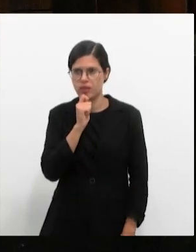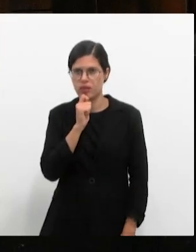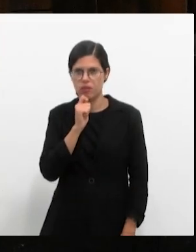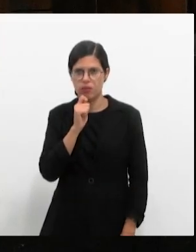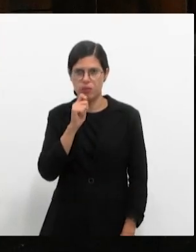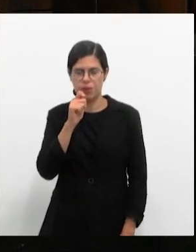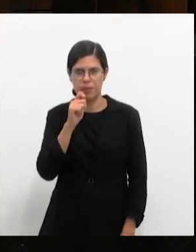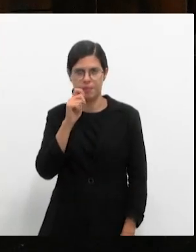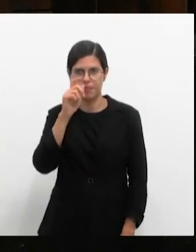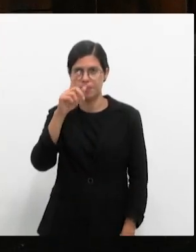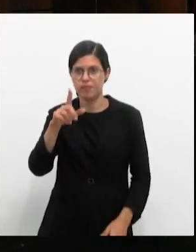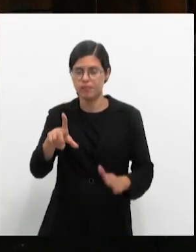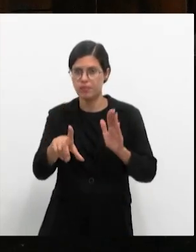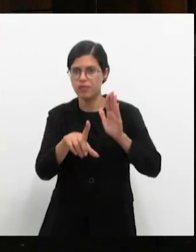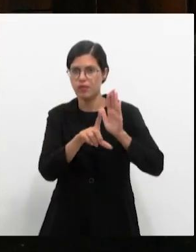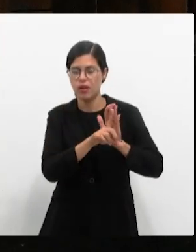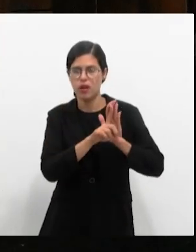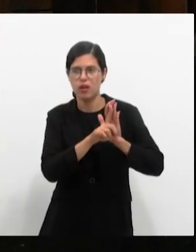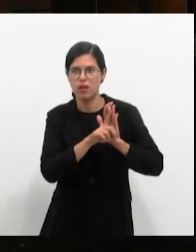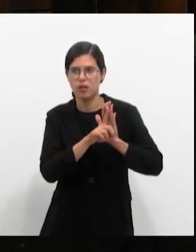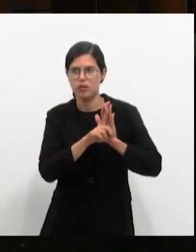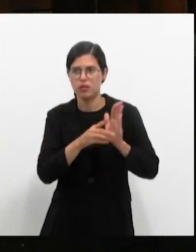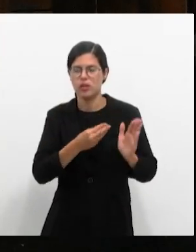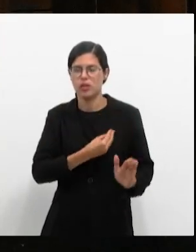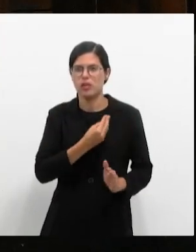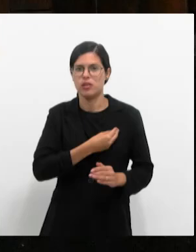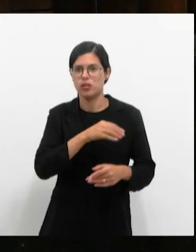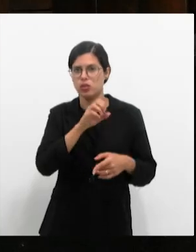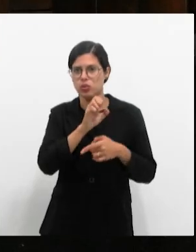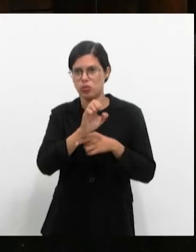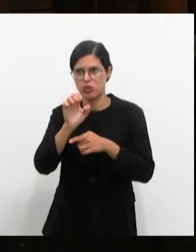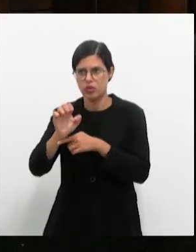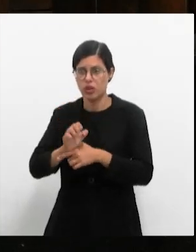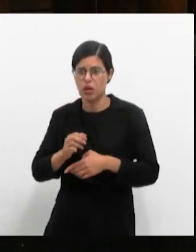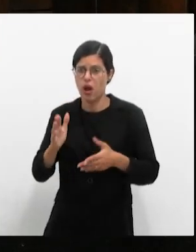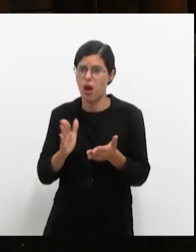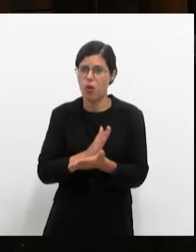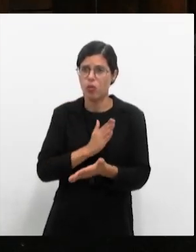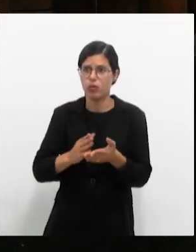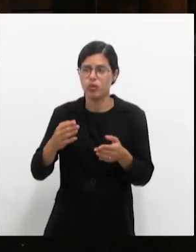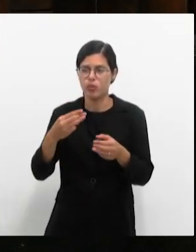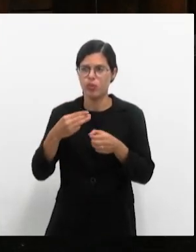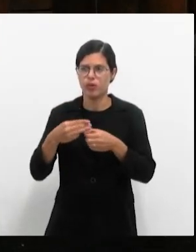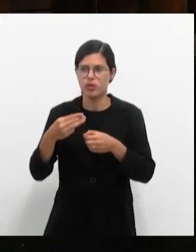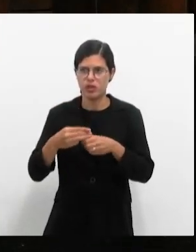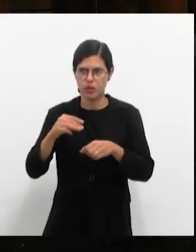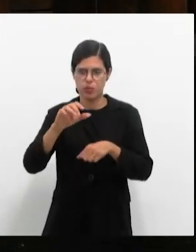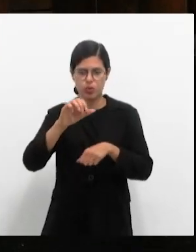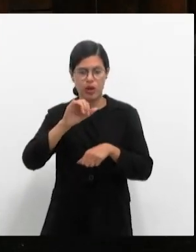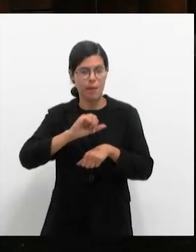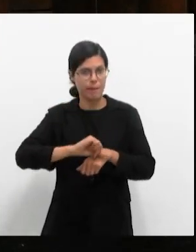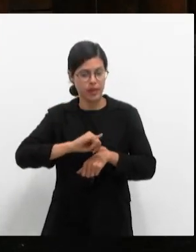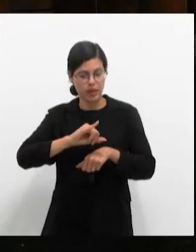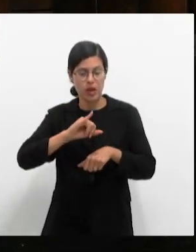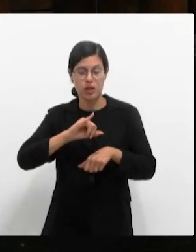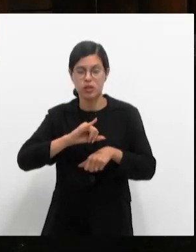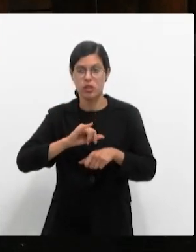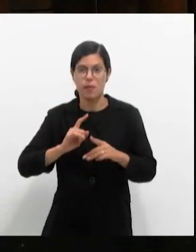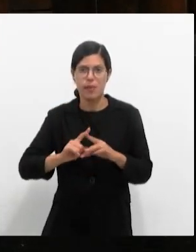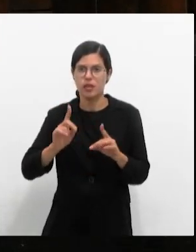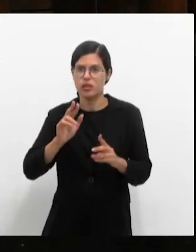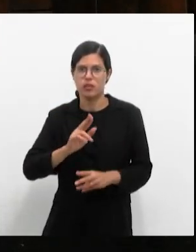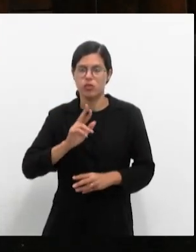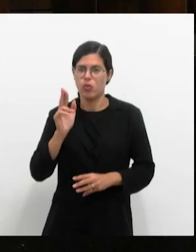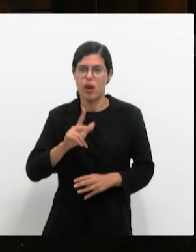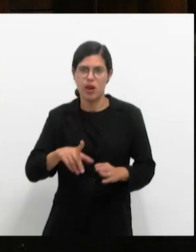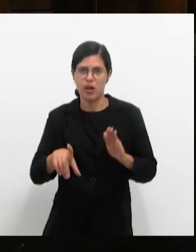uma lei que existe nos estados, existe em alguns municípios, algumas capitais, mas ela não é uma lei federal.